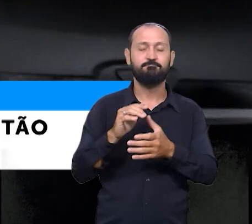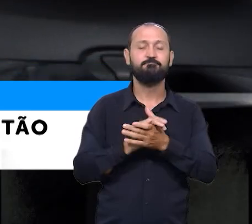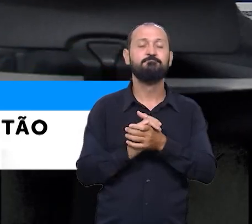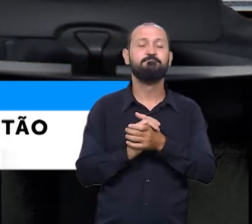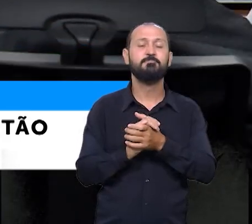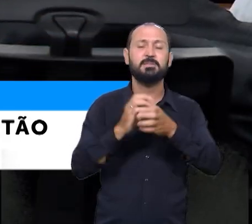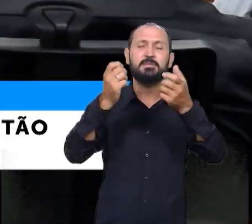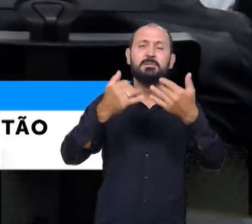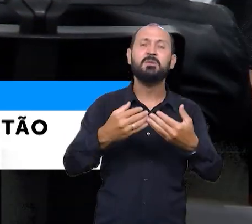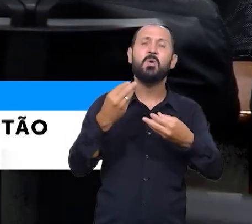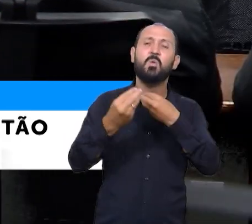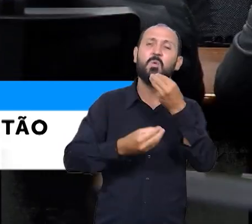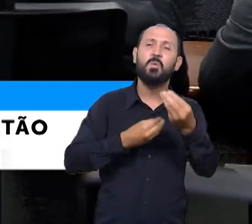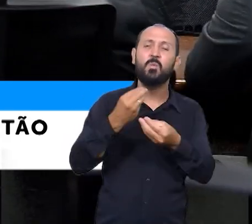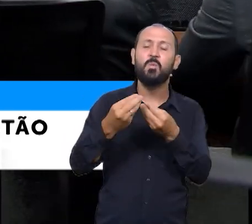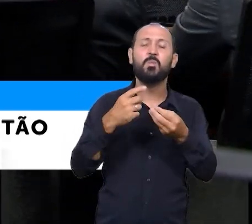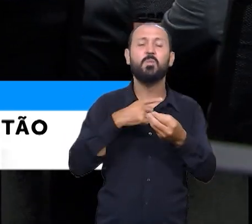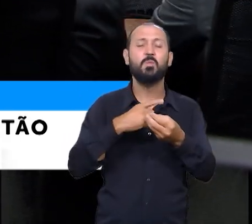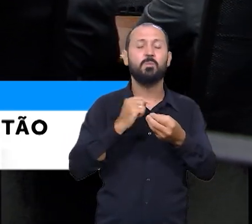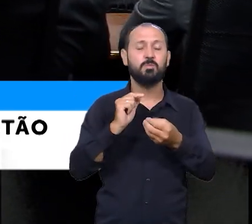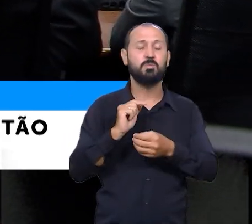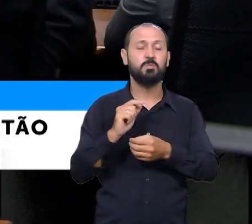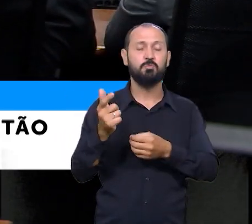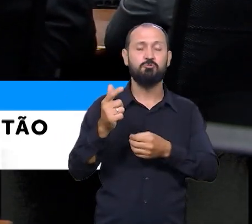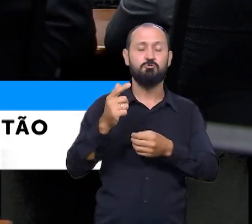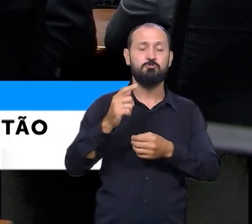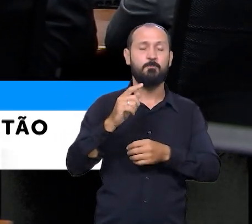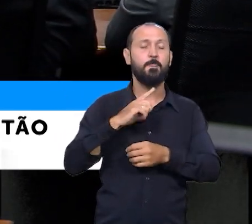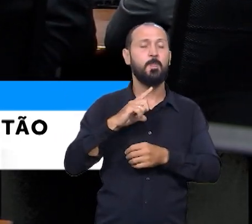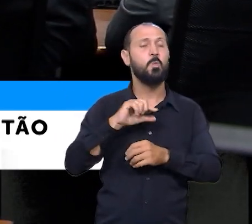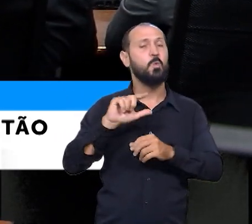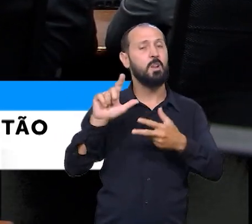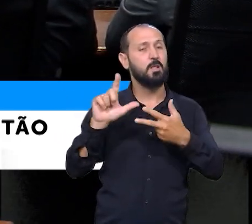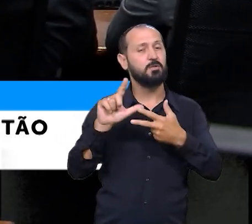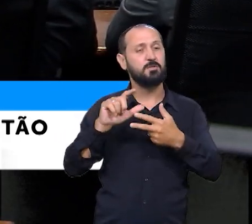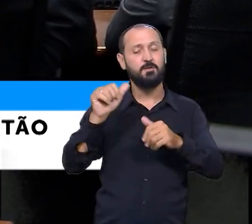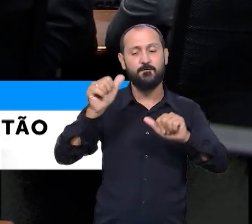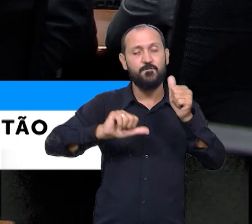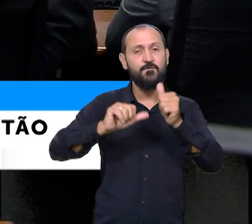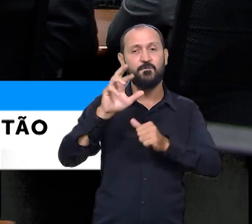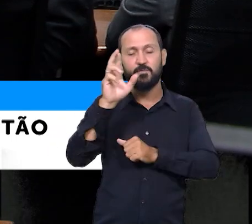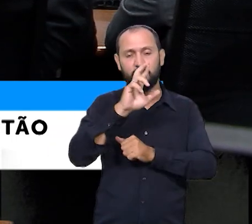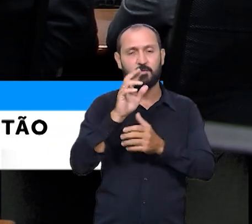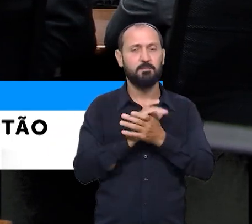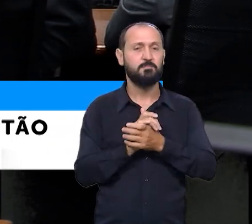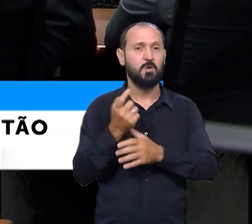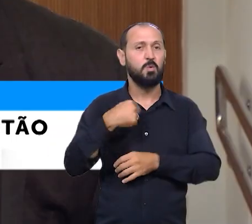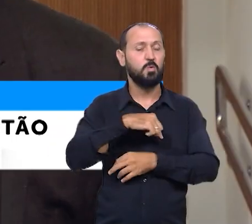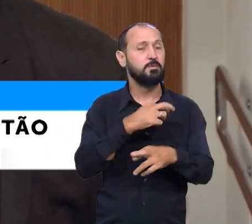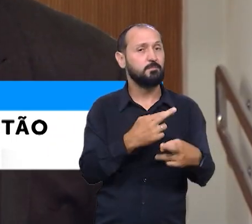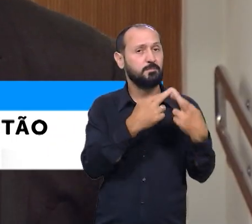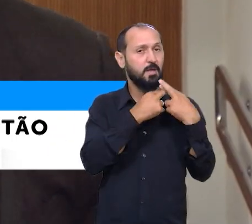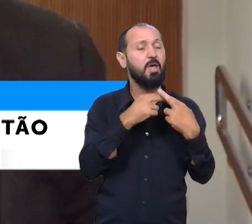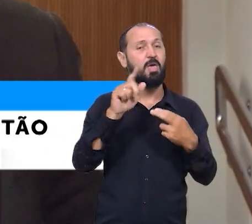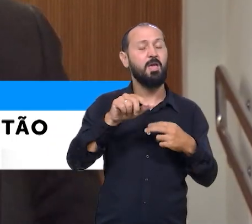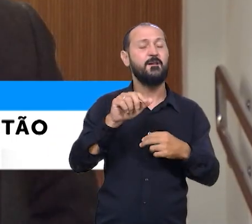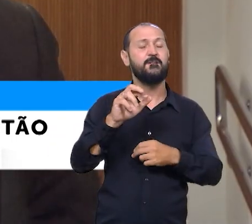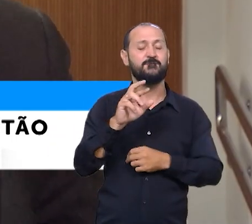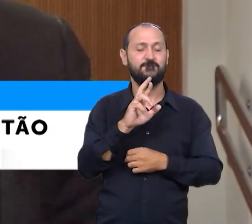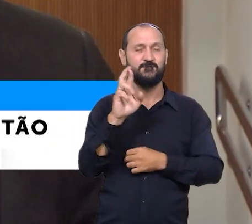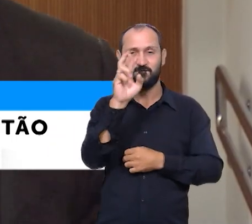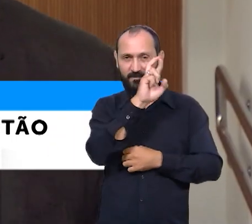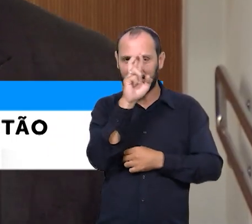de Lima, do PDT, comentou sobre o papel do Legislativo na fiscalização dos valores gastos com a saúde. A nossa função